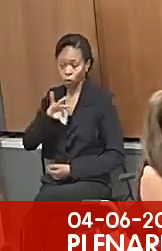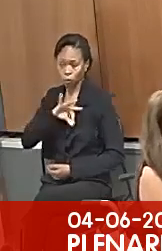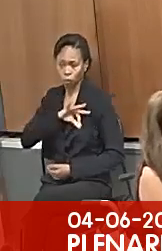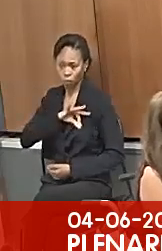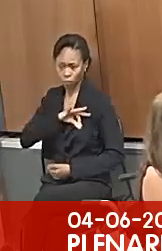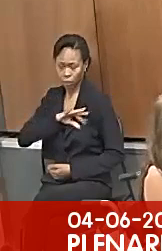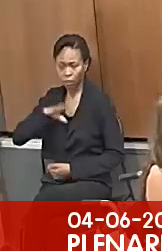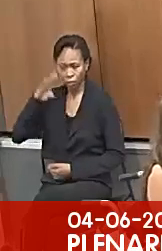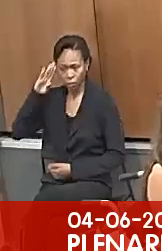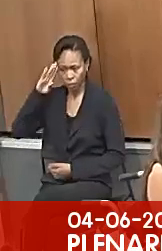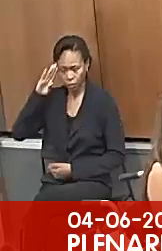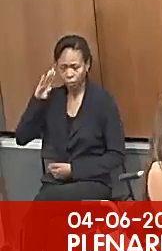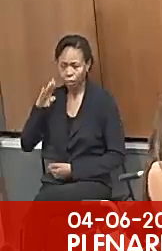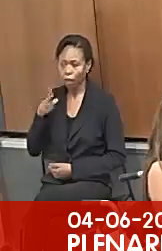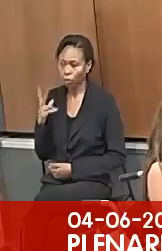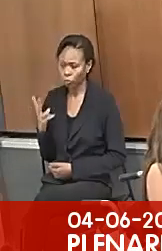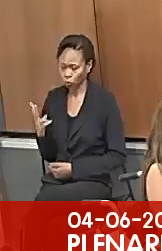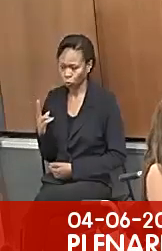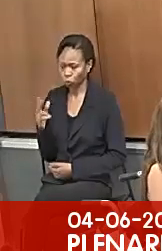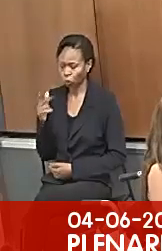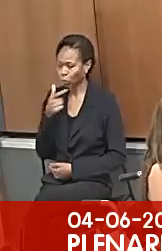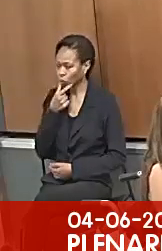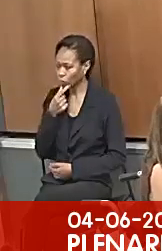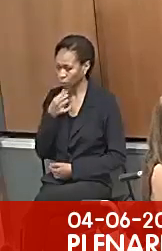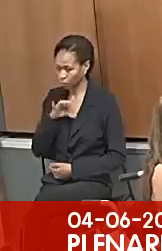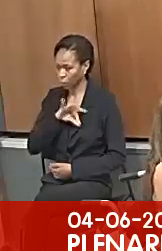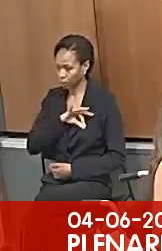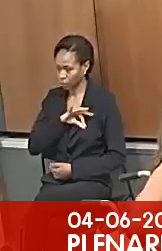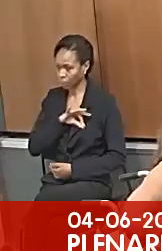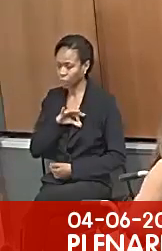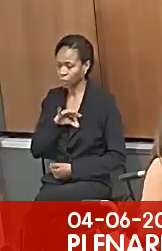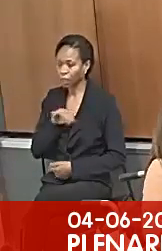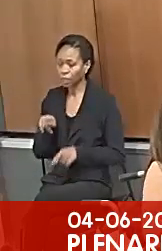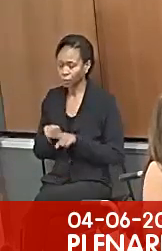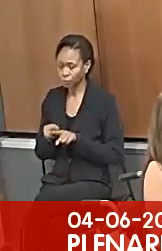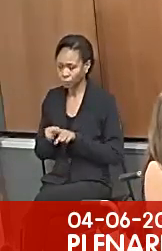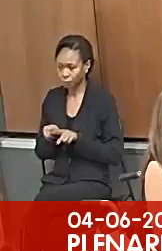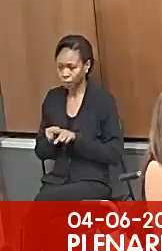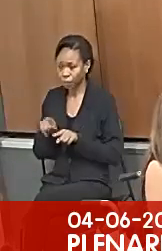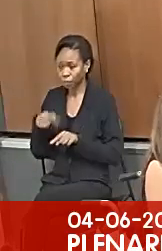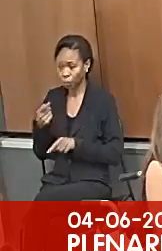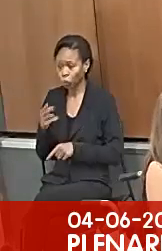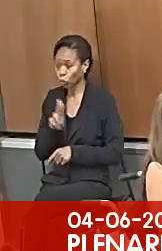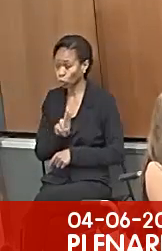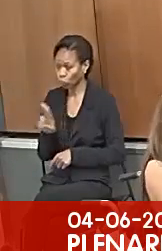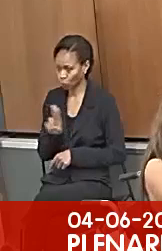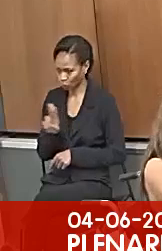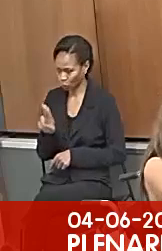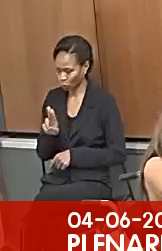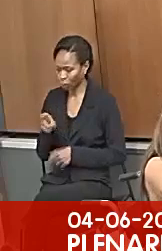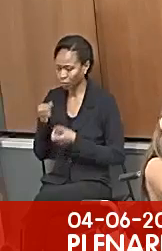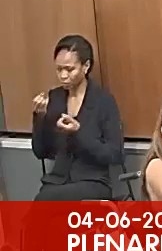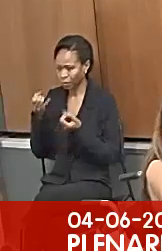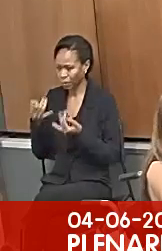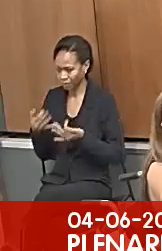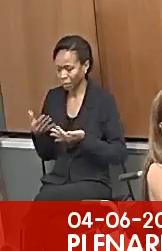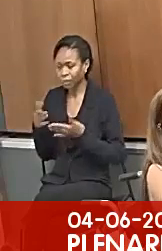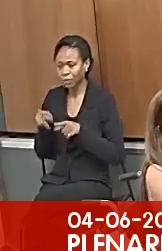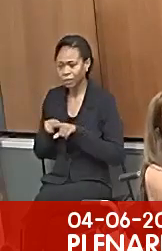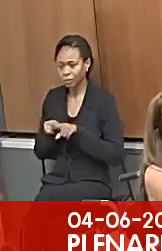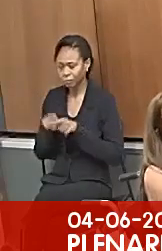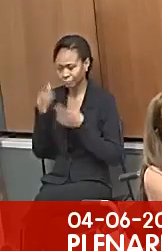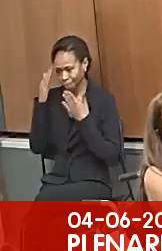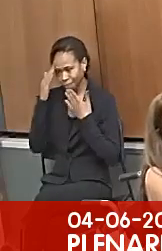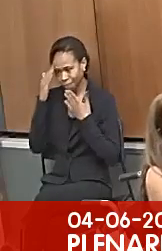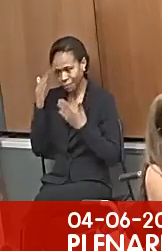aqui dos dois representantes, depois puder trazer aqui o nome dos nossos representantes. Agradeço